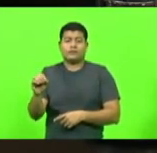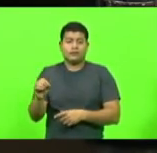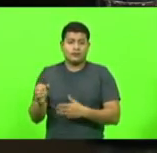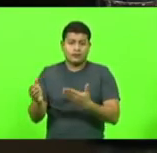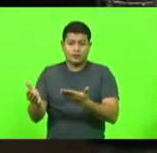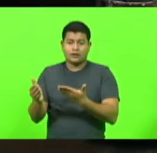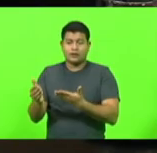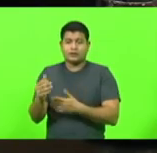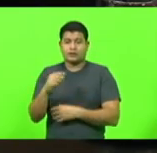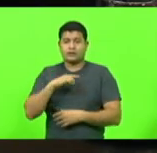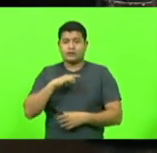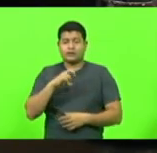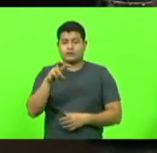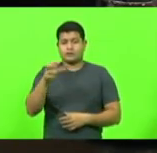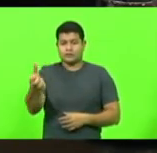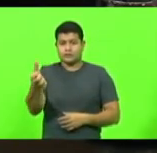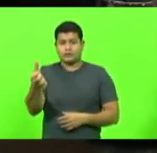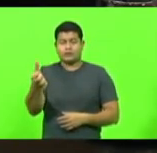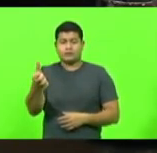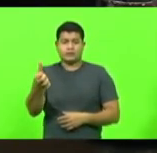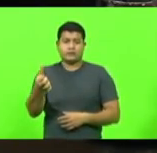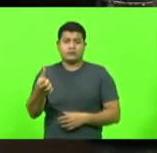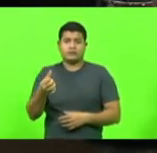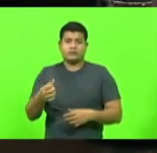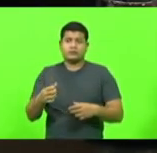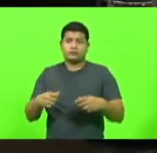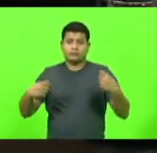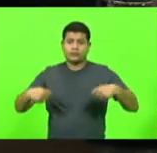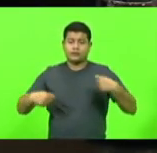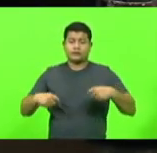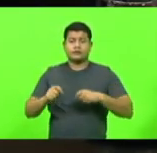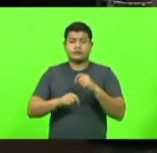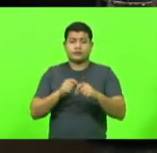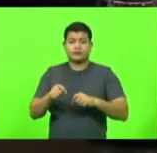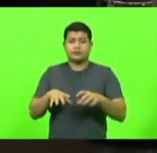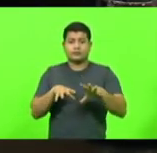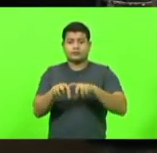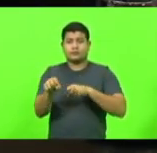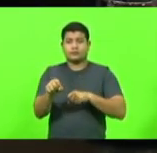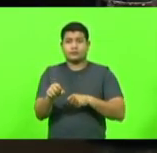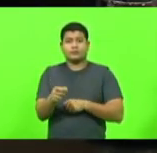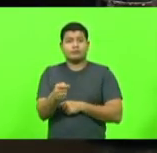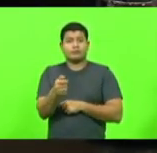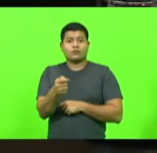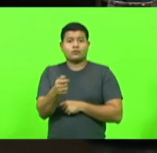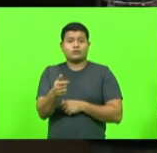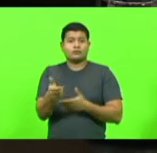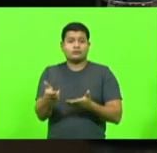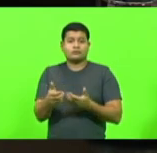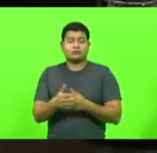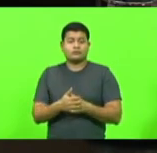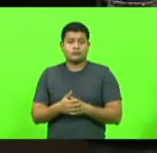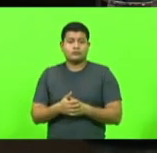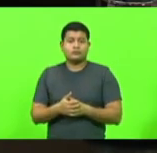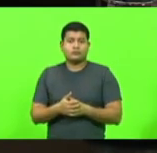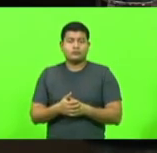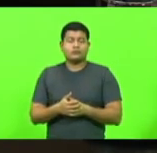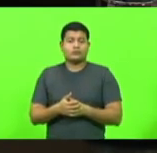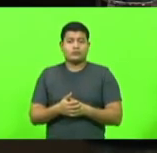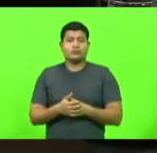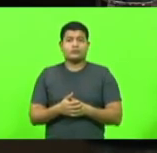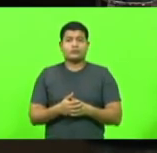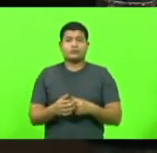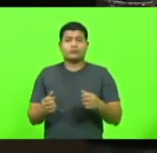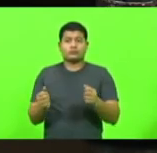Então, isso demanda também uma formação pequena desses profissionais, juntamente com a